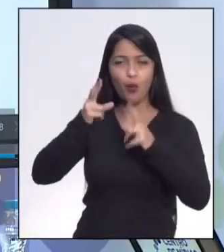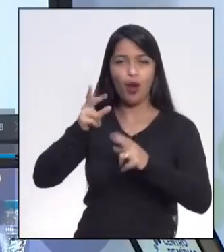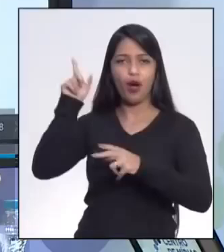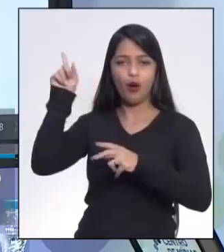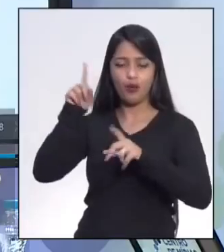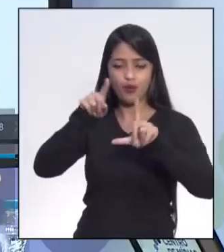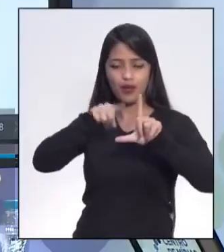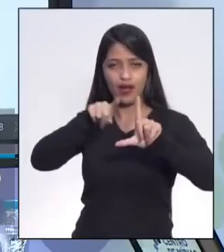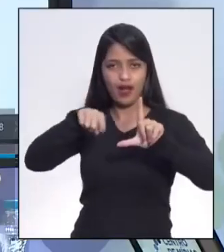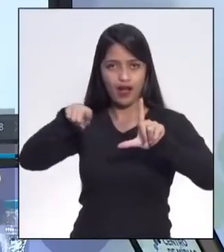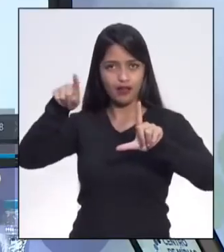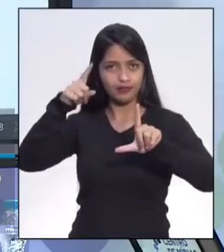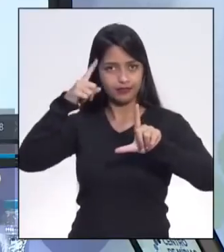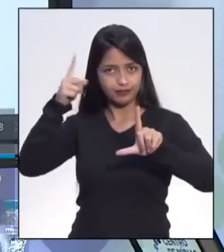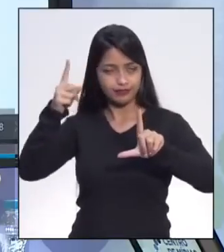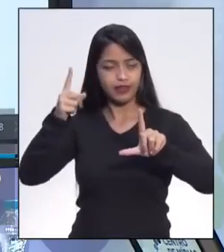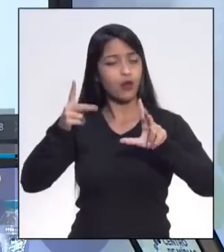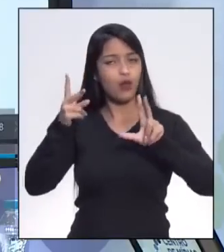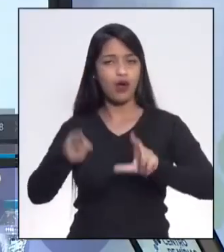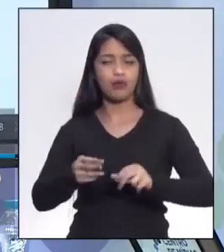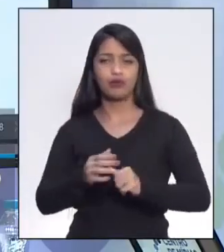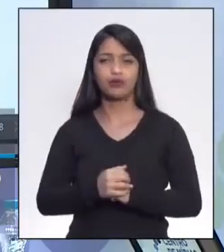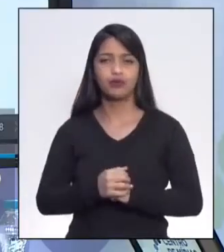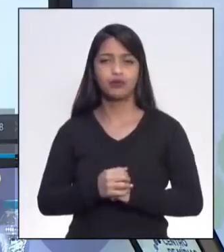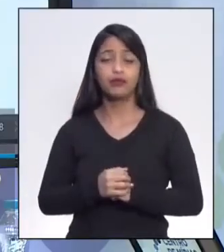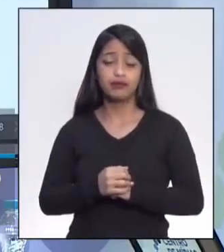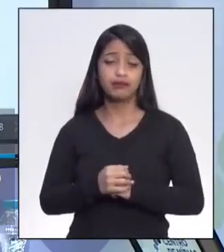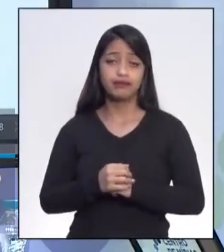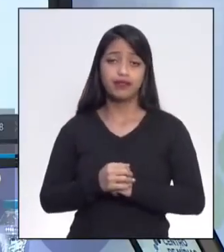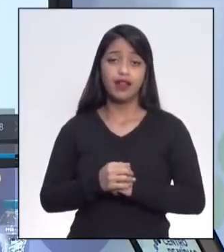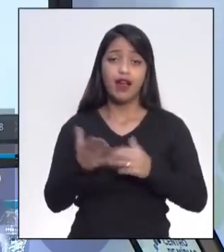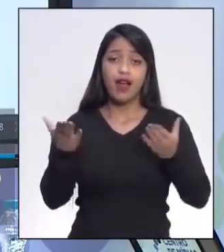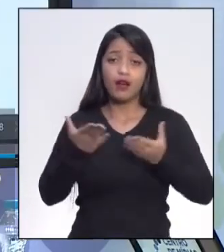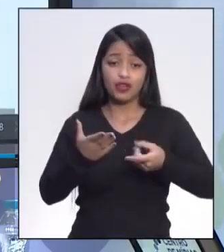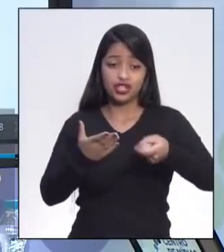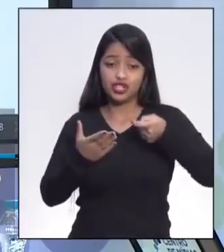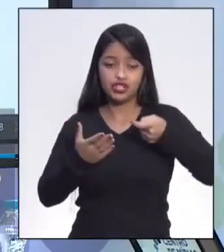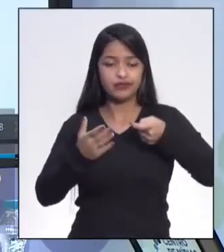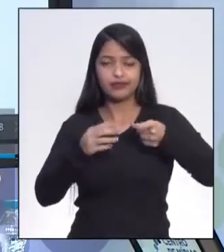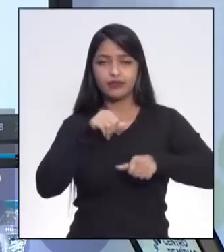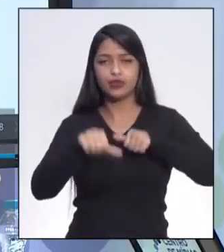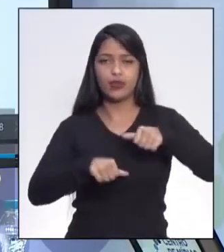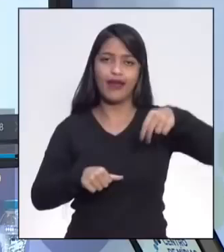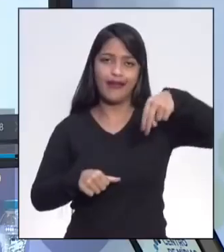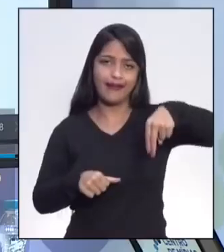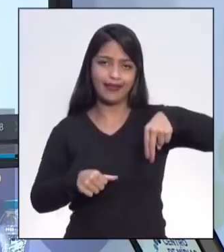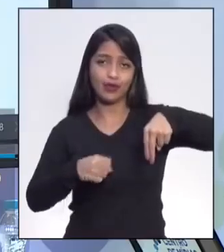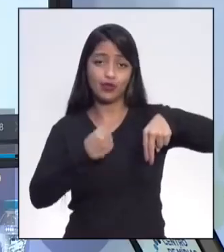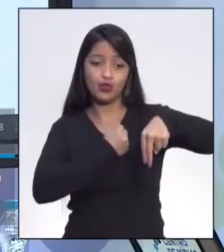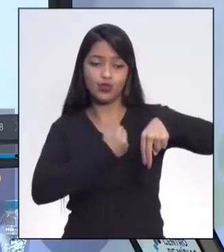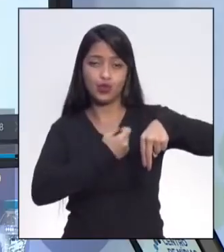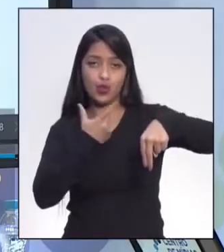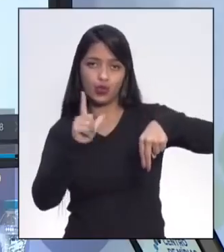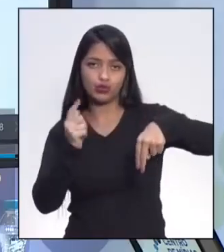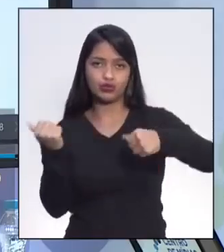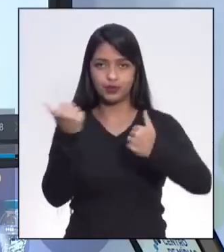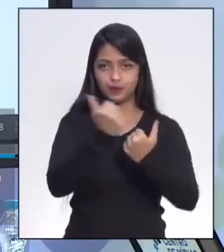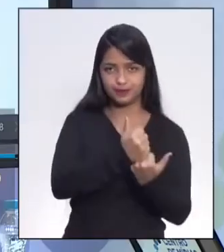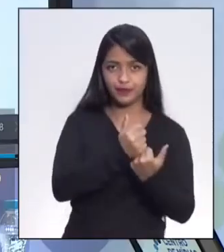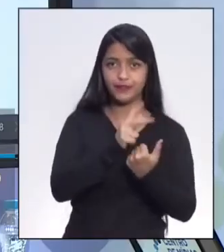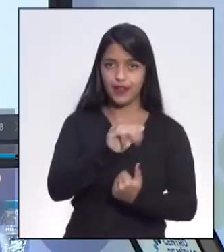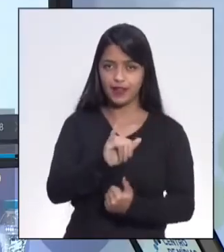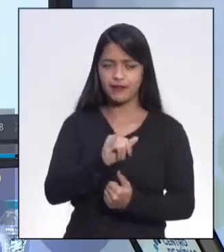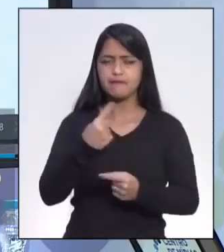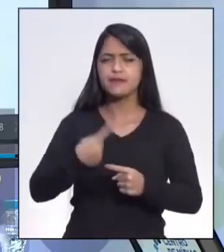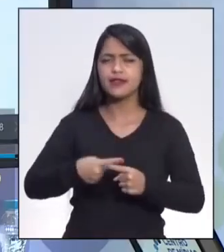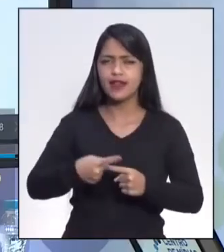do gráfico. Só que ali, ao invés de x, eu estou utilizando n. E por que isso, vocês vão entender agora no contexto da